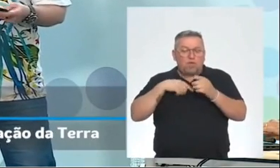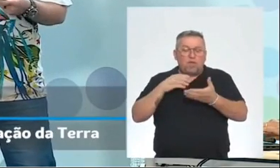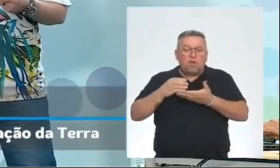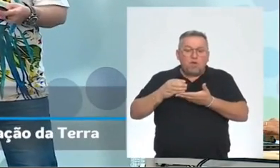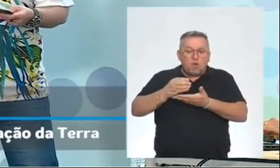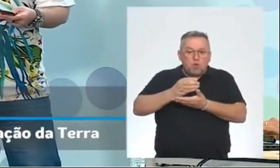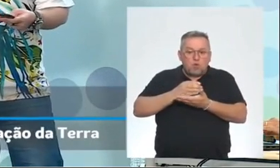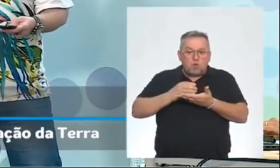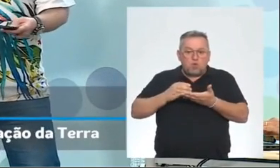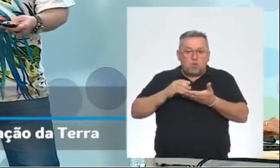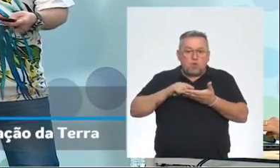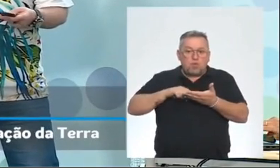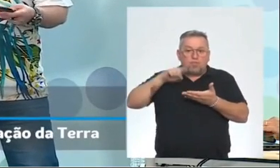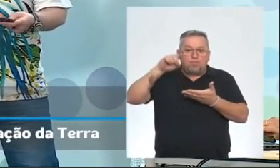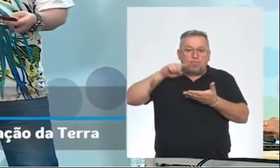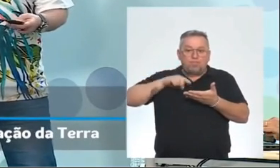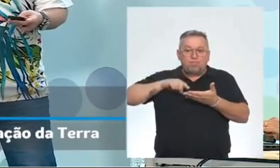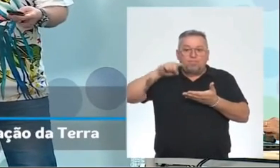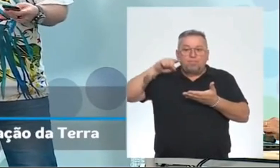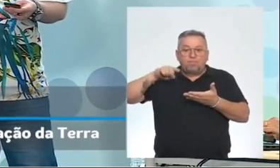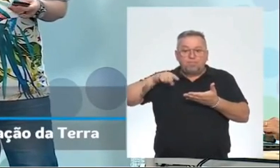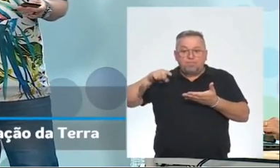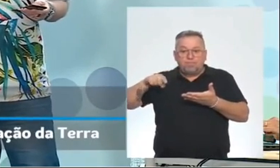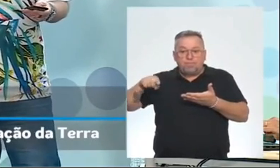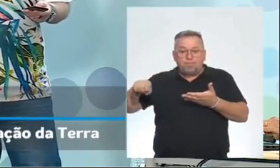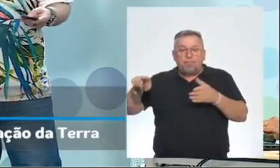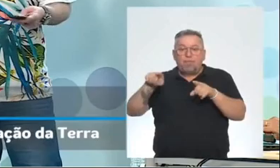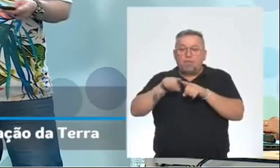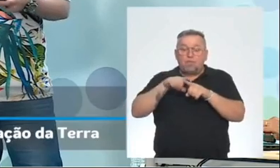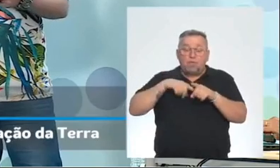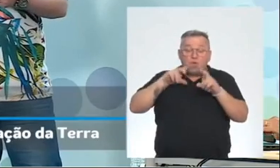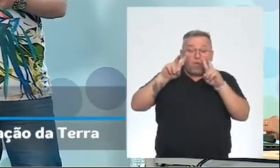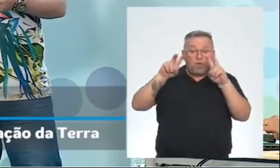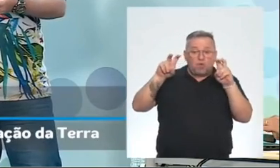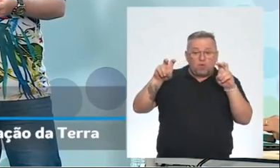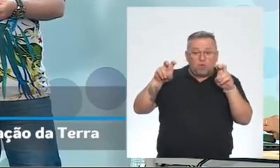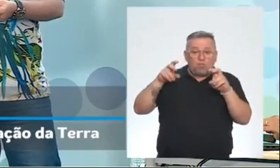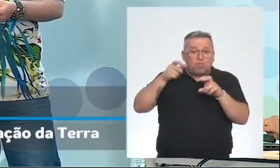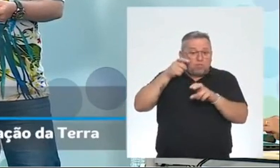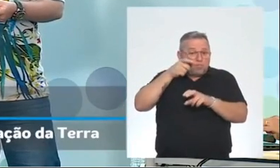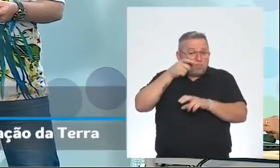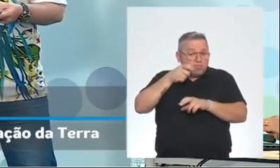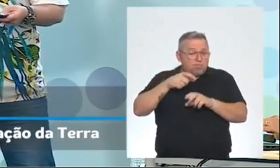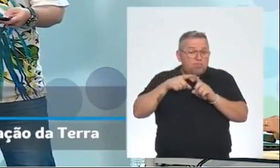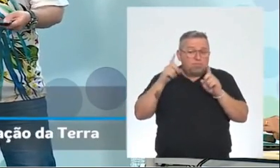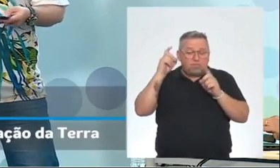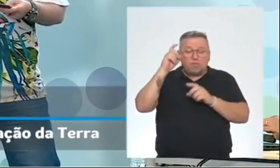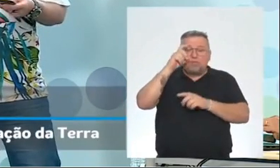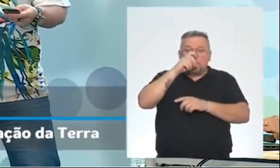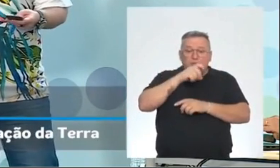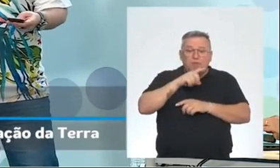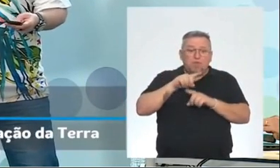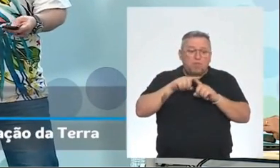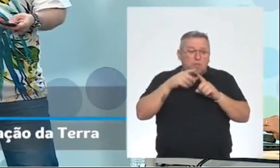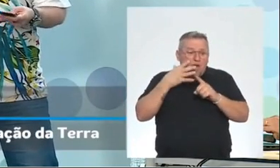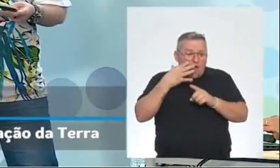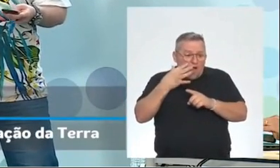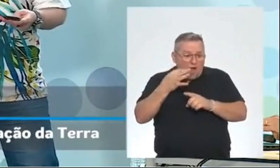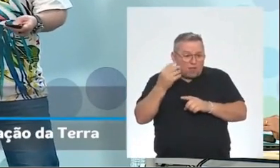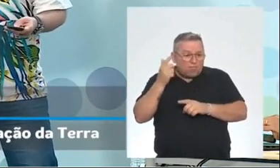assunto interessante, é um assunto complicado, mas de fácil entendimento, né? Só prestar